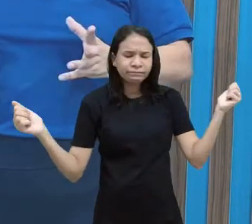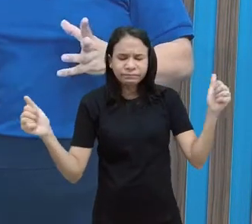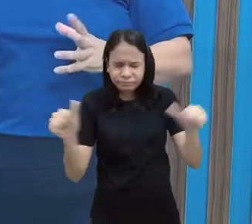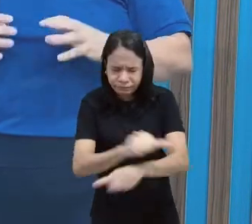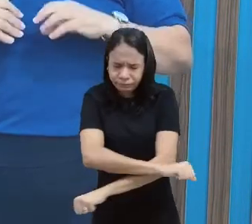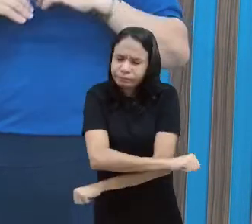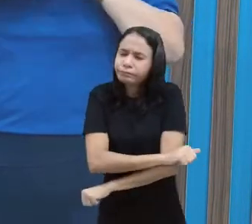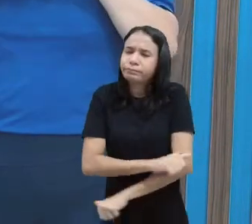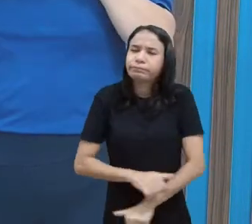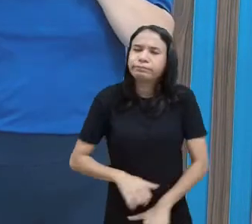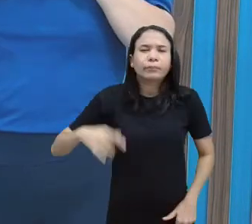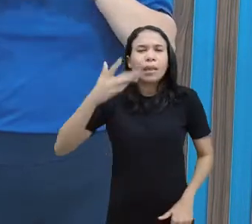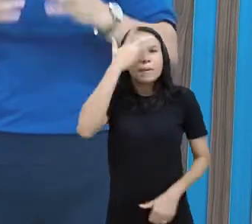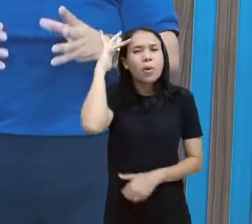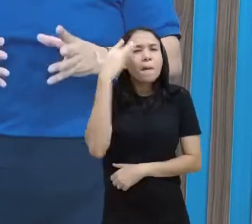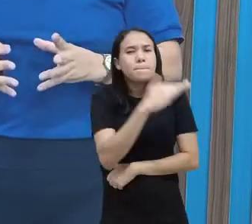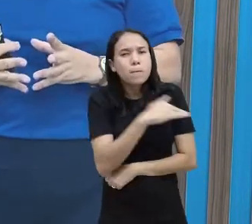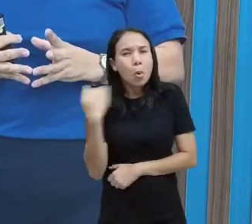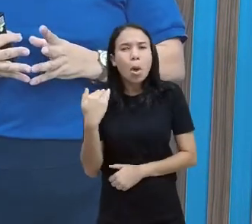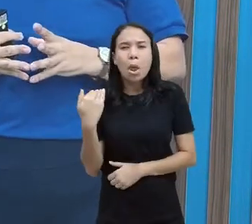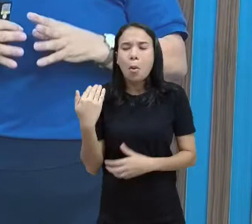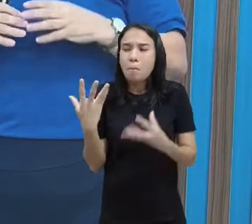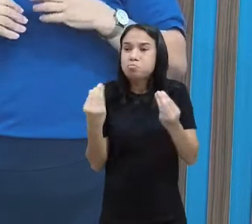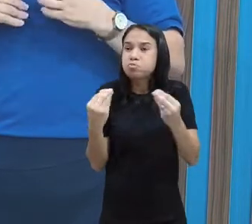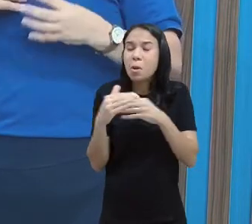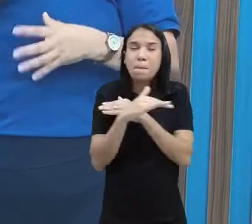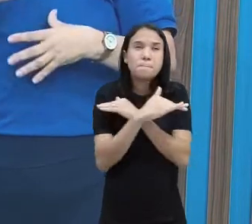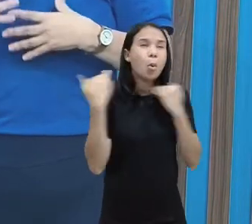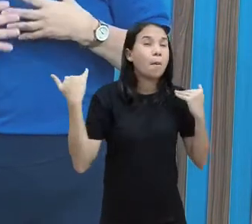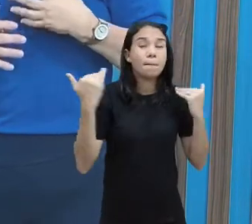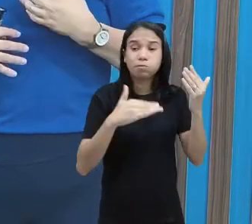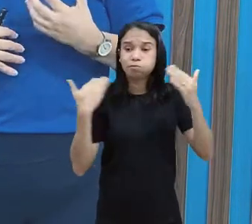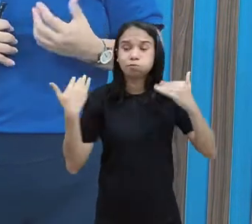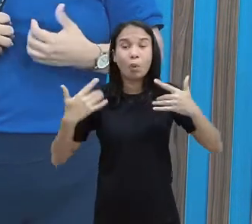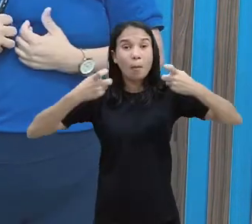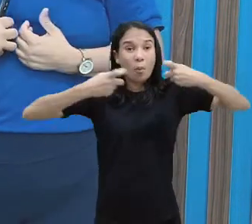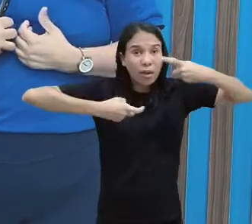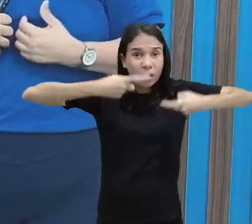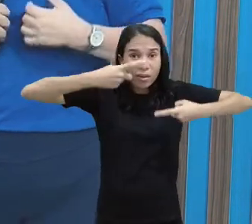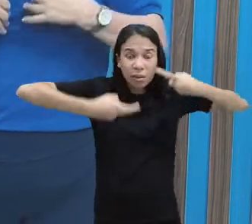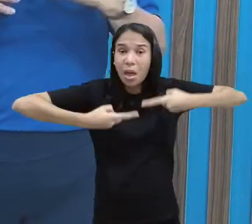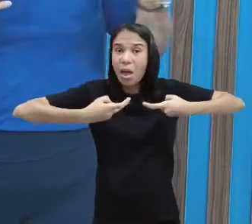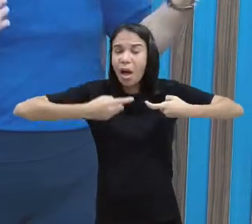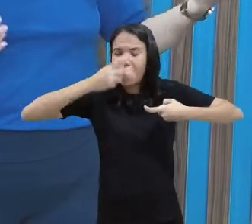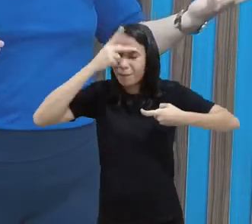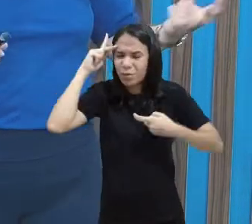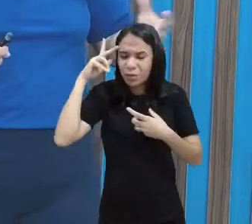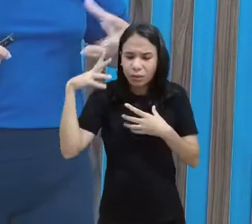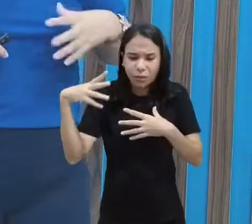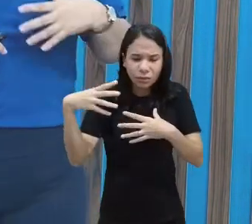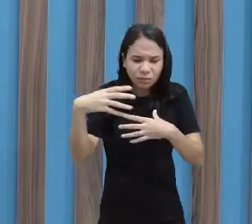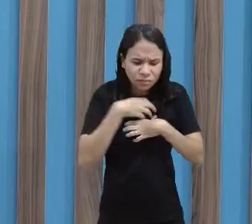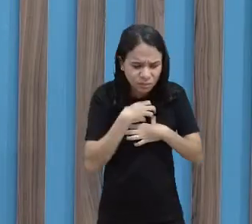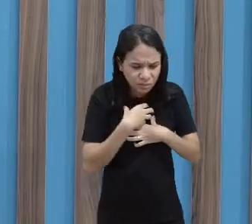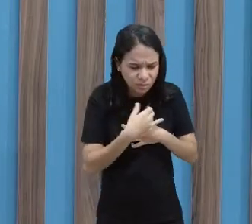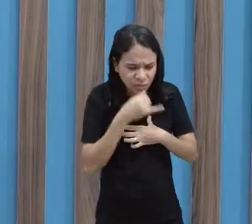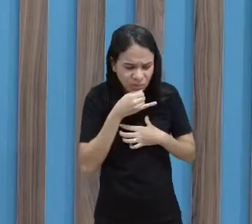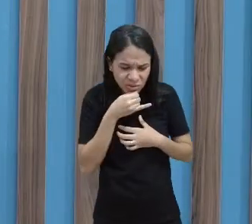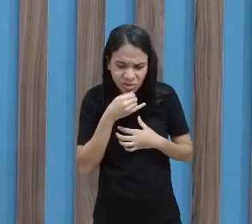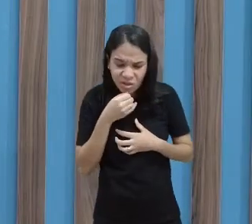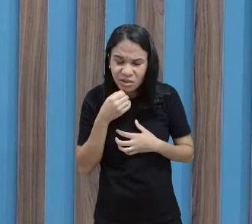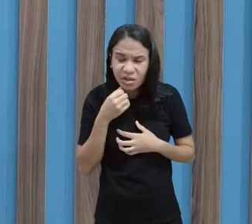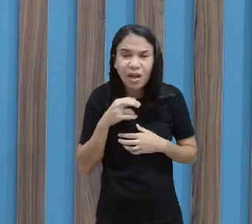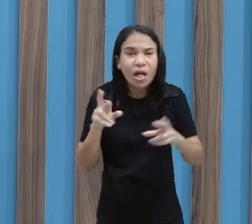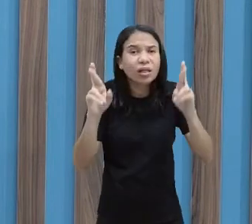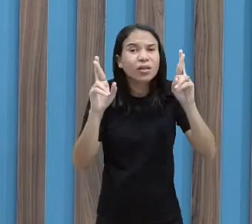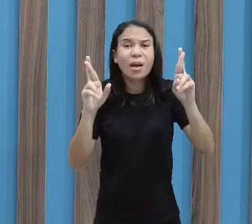terríveis, né? Morreu muita gente. Né? Então, isso trouxe também um desconsolo, né? Uma falta de